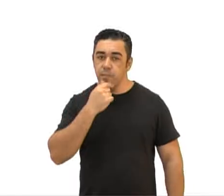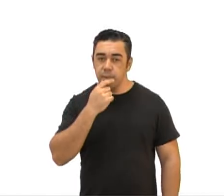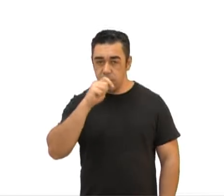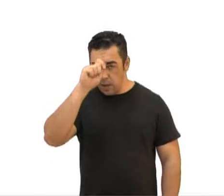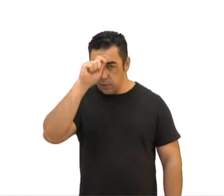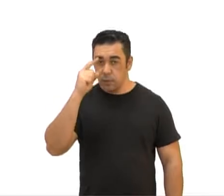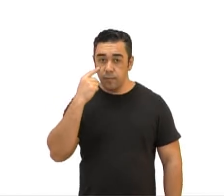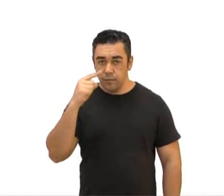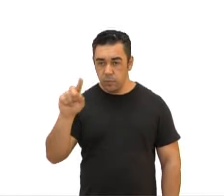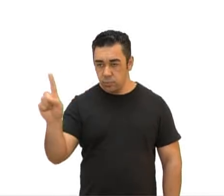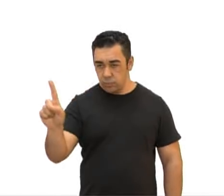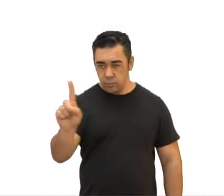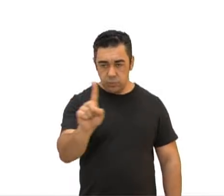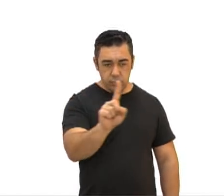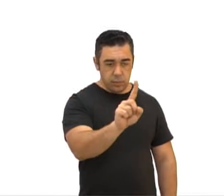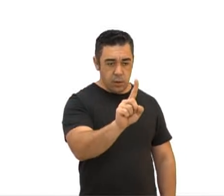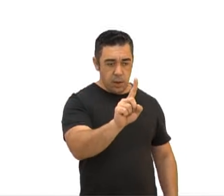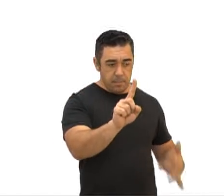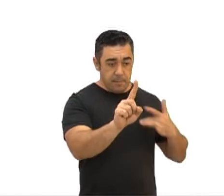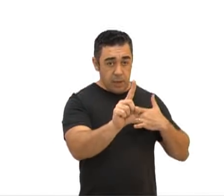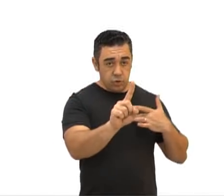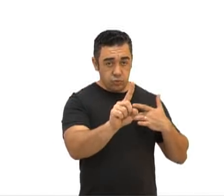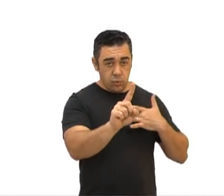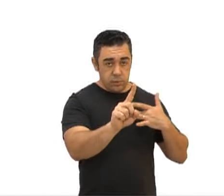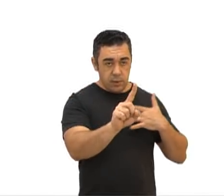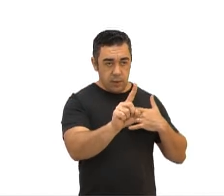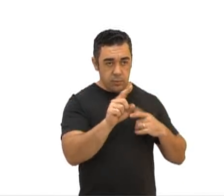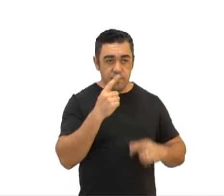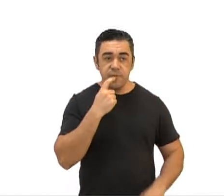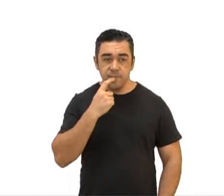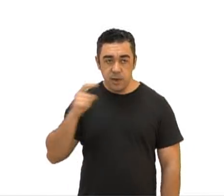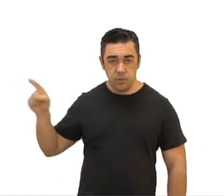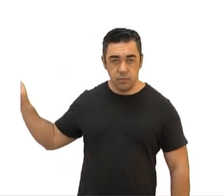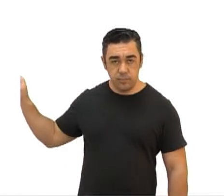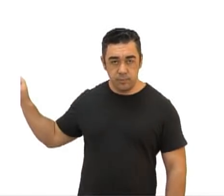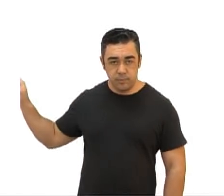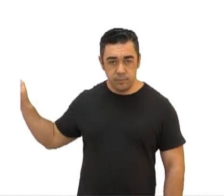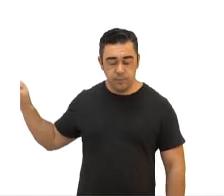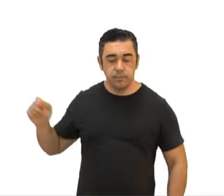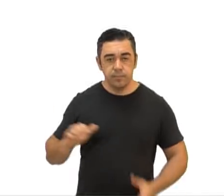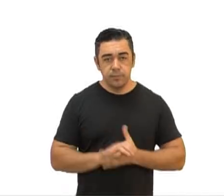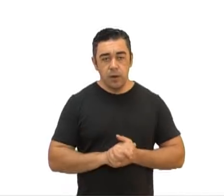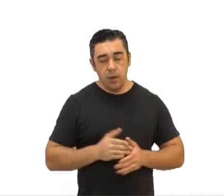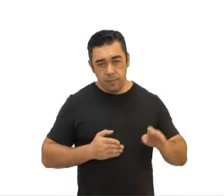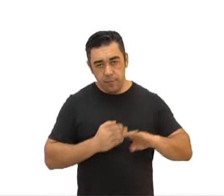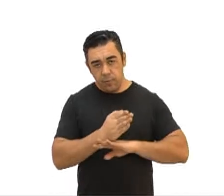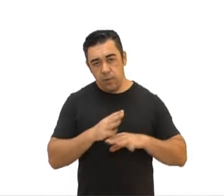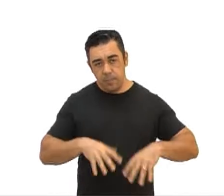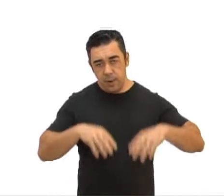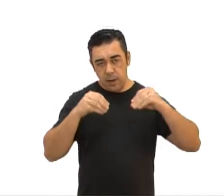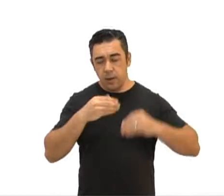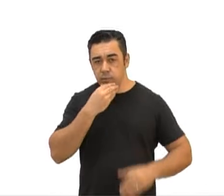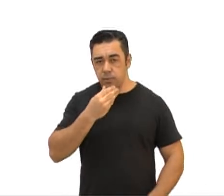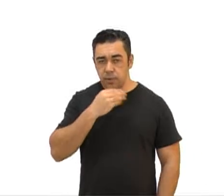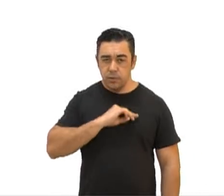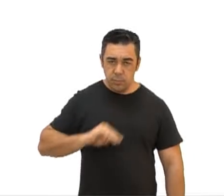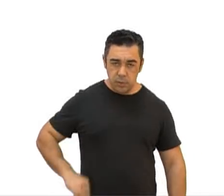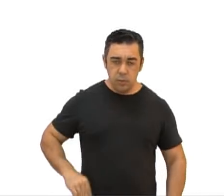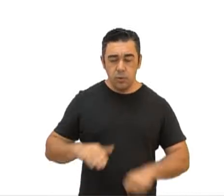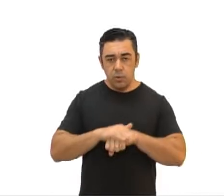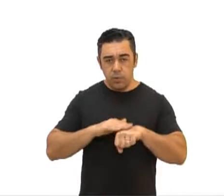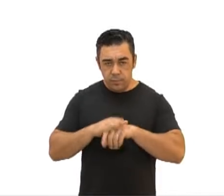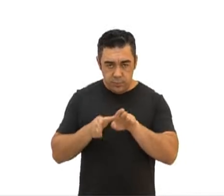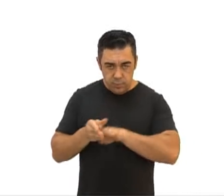do sultão e ficou apaixonado por ela. Foi até o palácio e o ministro do sultão disse-lhe. E